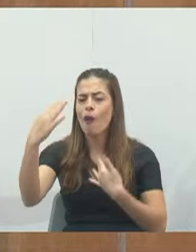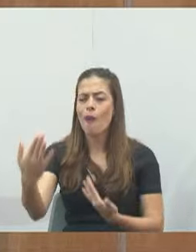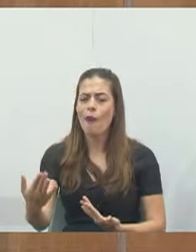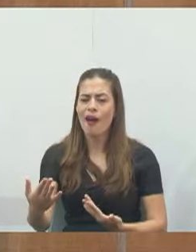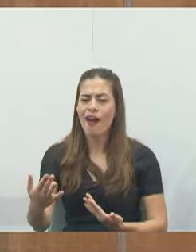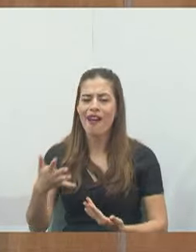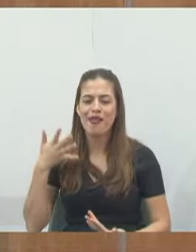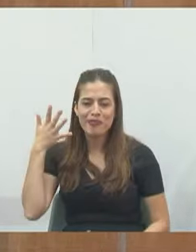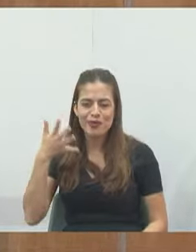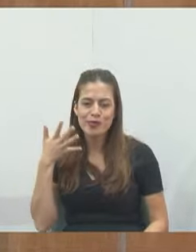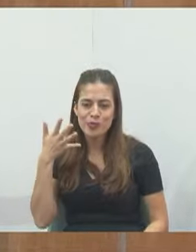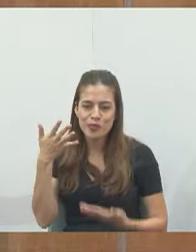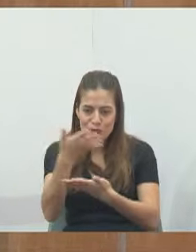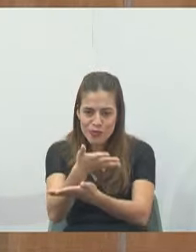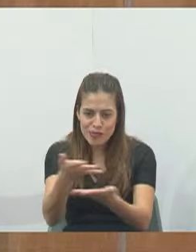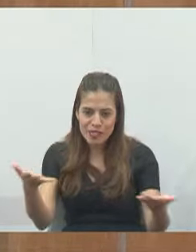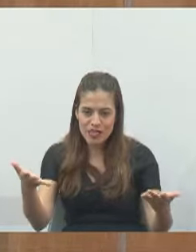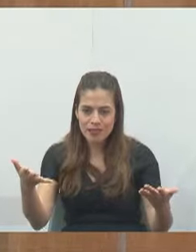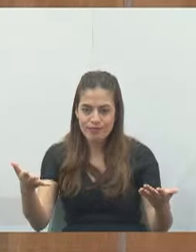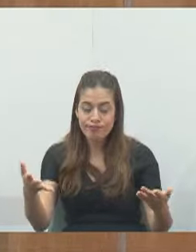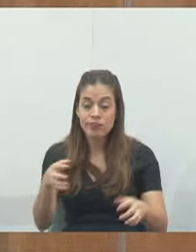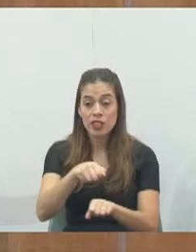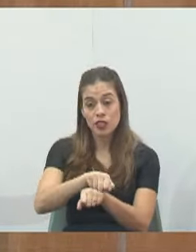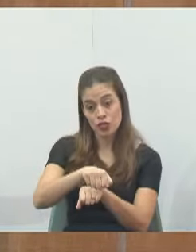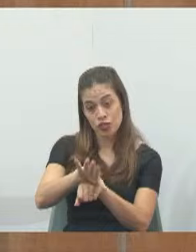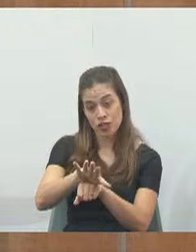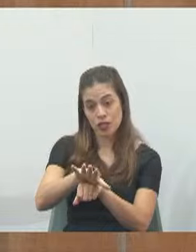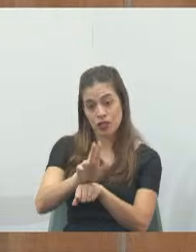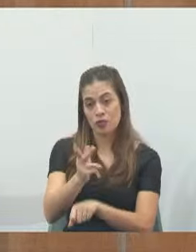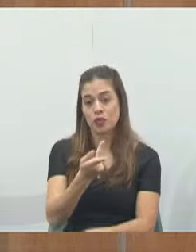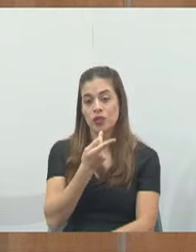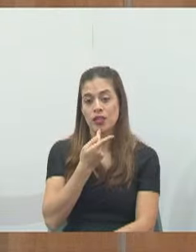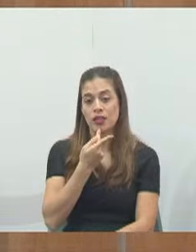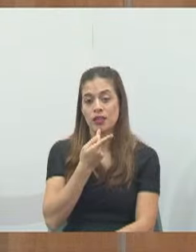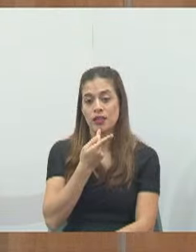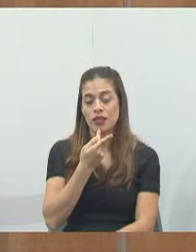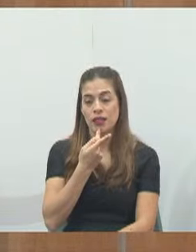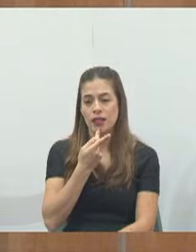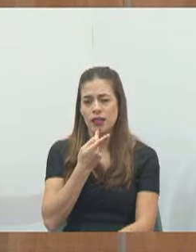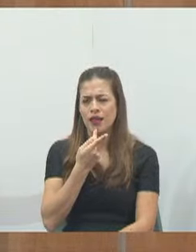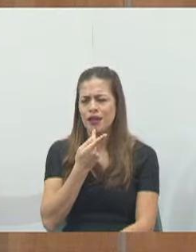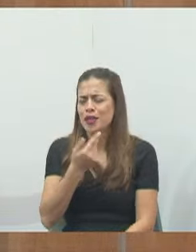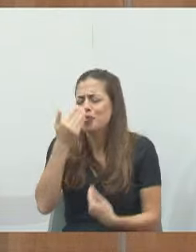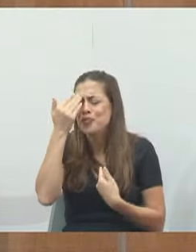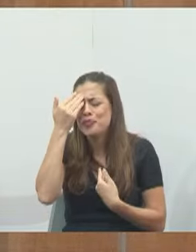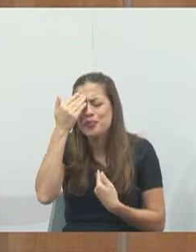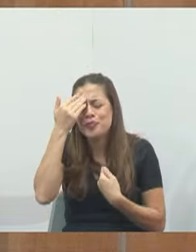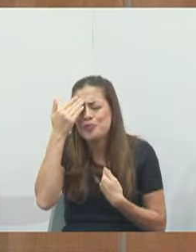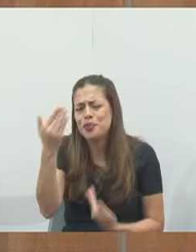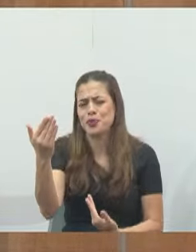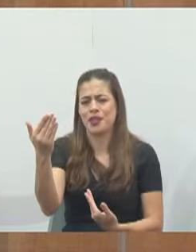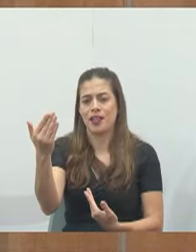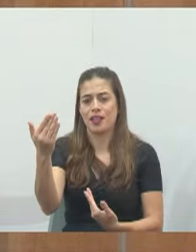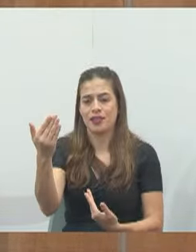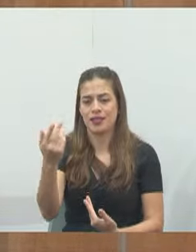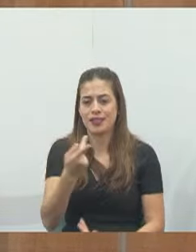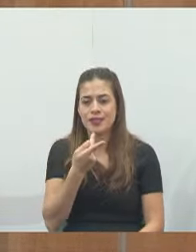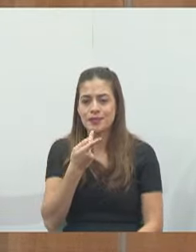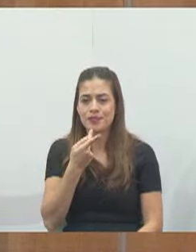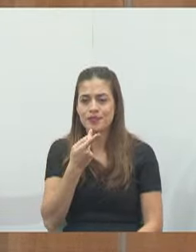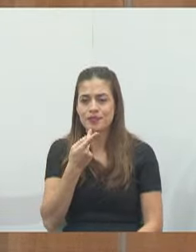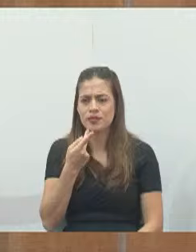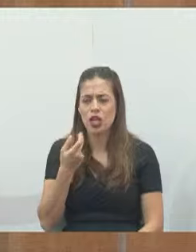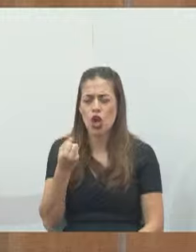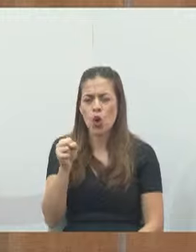a palavra de vocês, a indicação do Hernani, né? Muito, muito obrigado, Hernani, durante